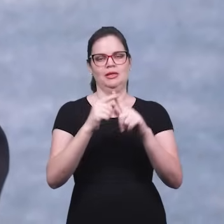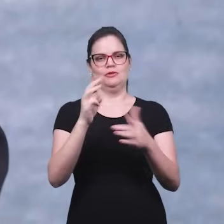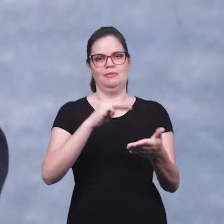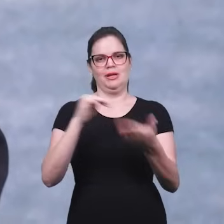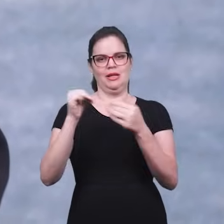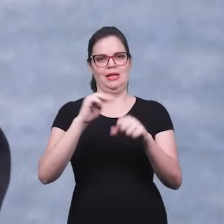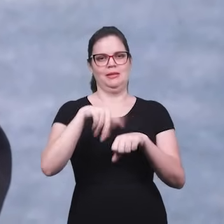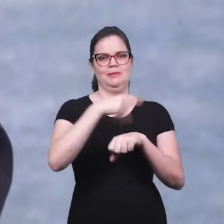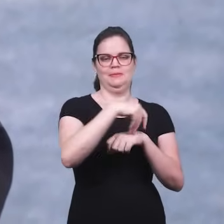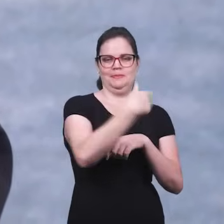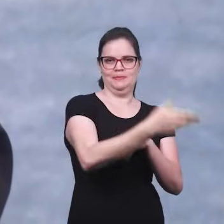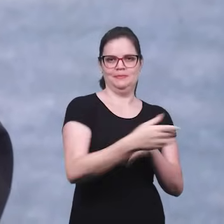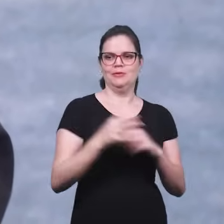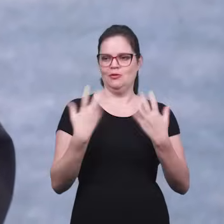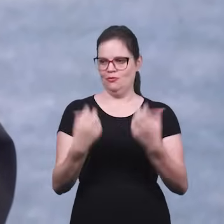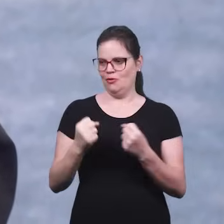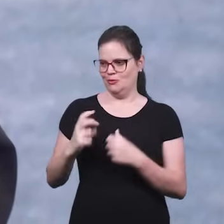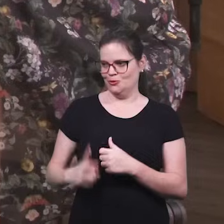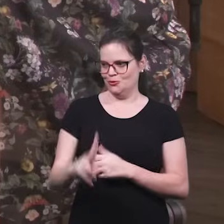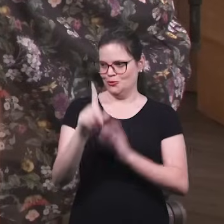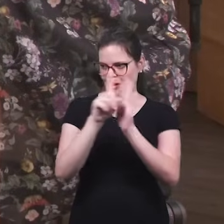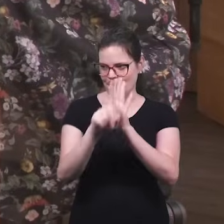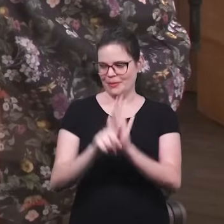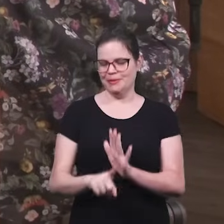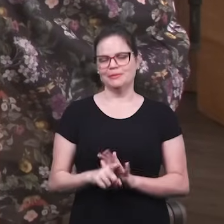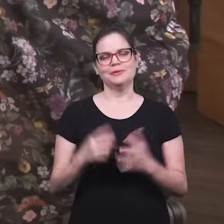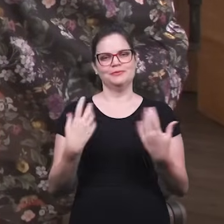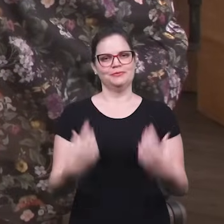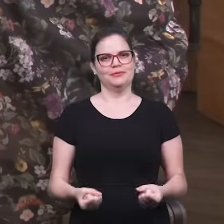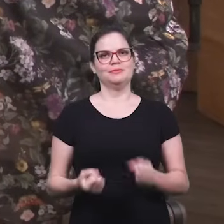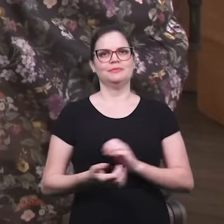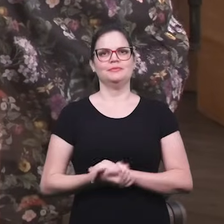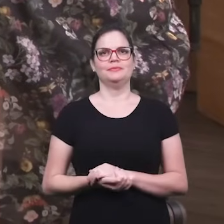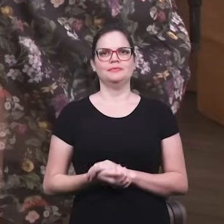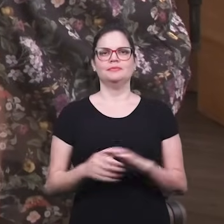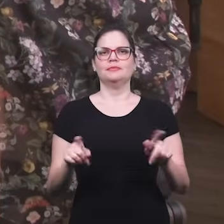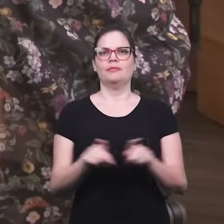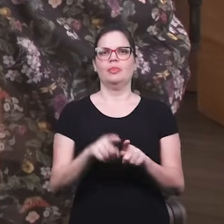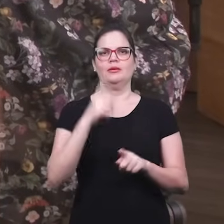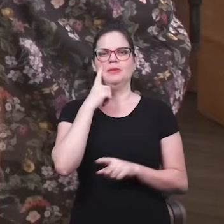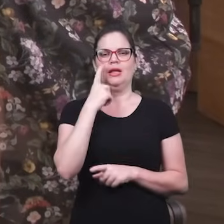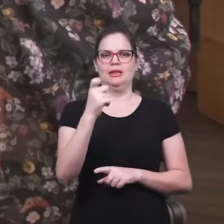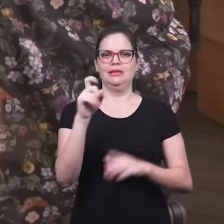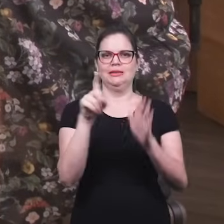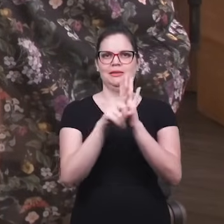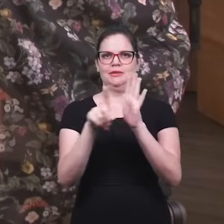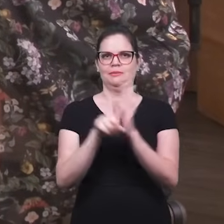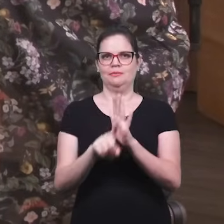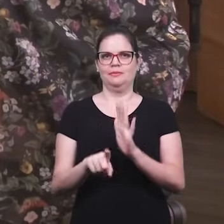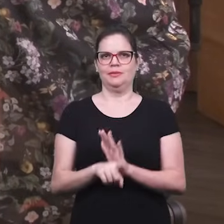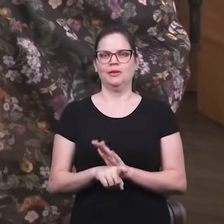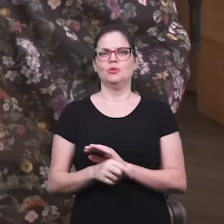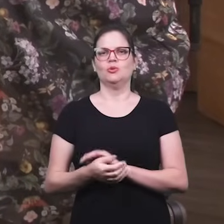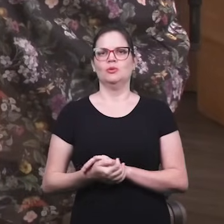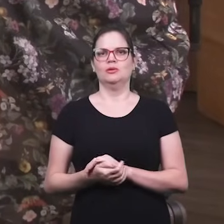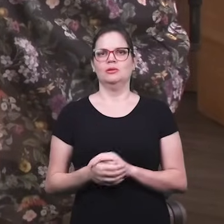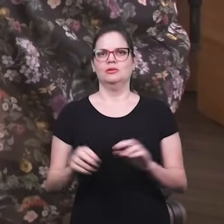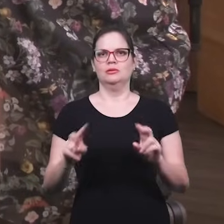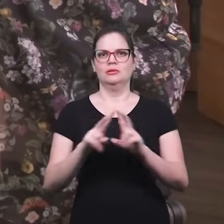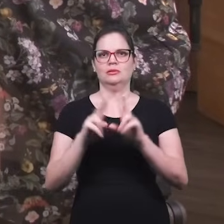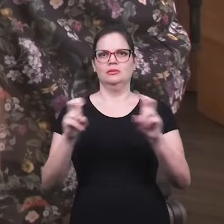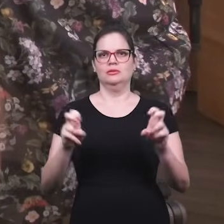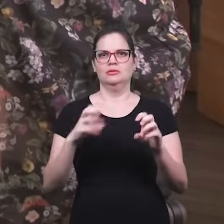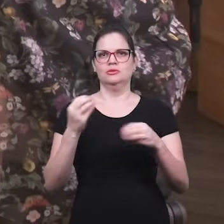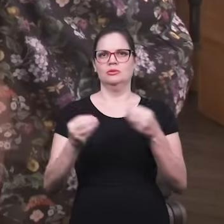Vamos continuar, Nínive, com os nossos jovens? Vamos, pastor Josias. E é interessante também essa pergunta da Brunelli sobre